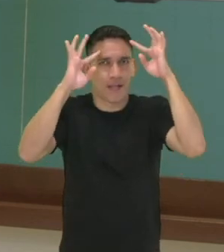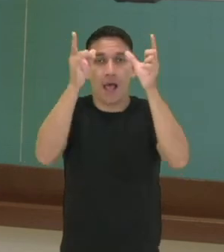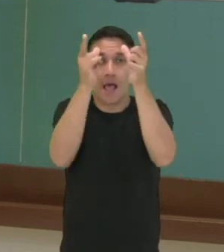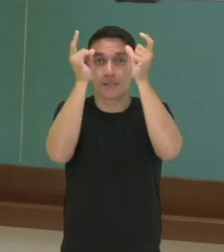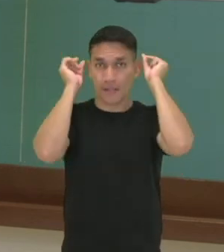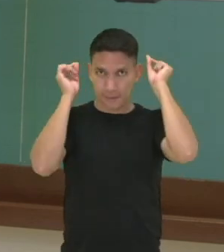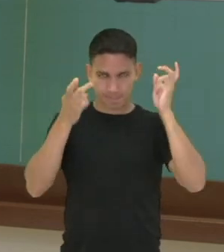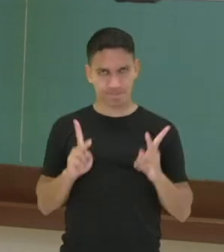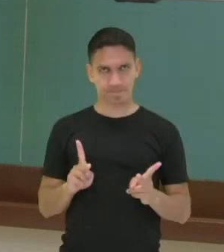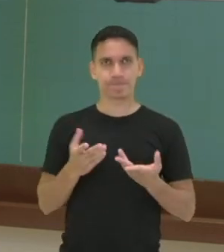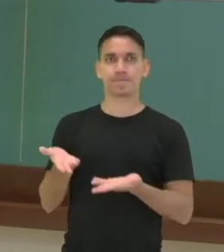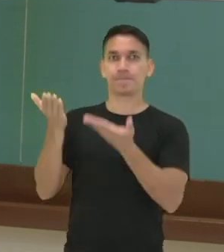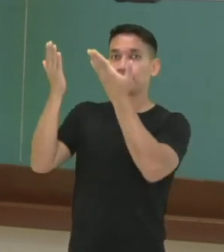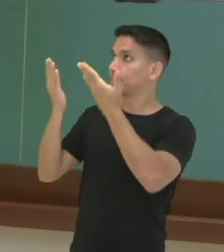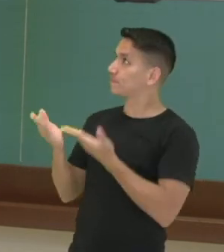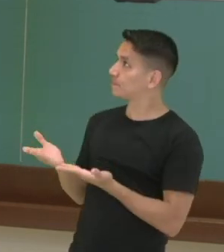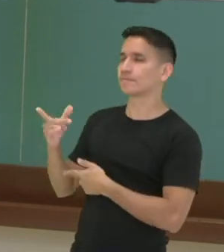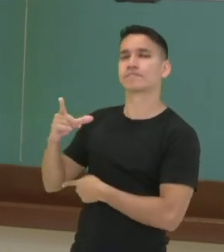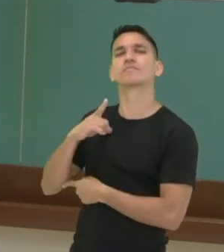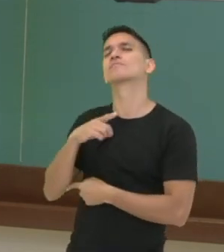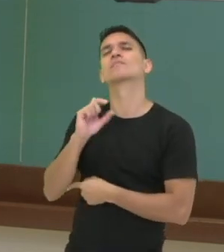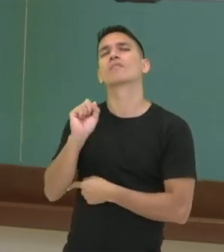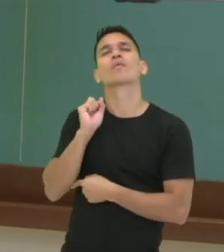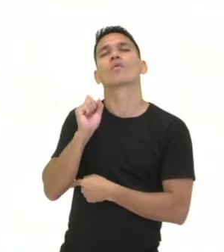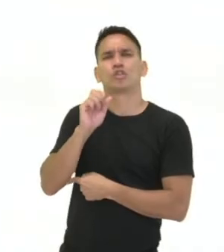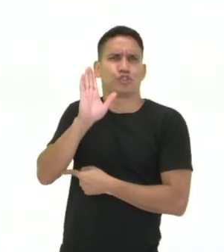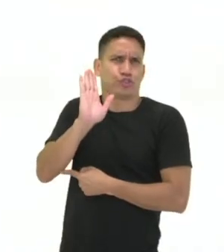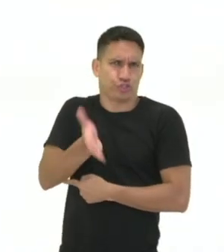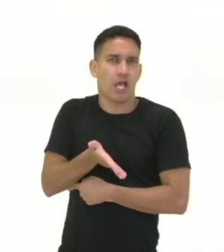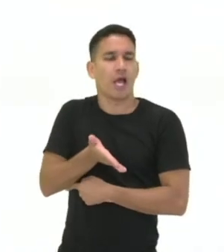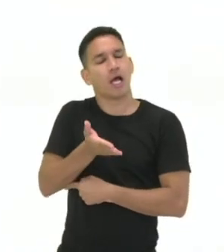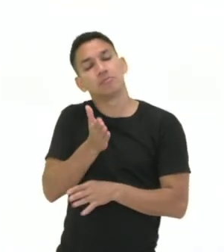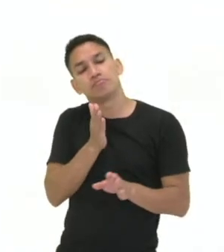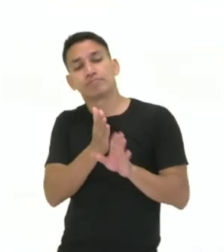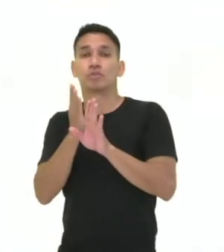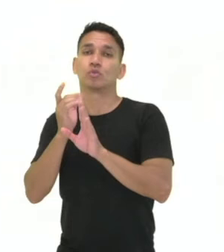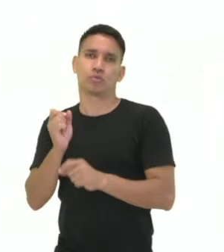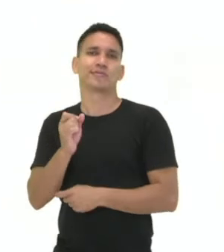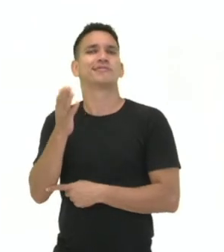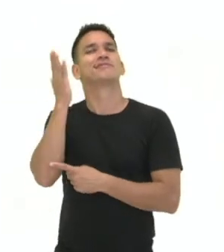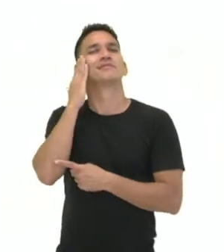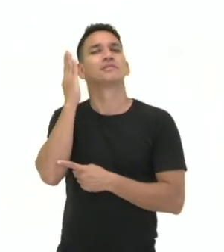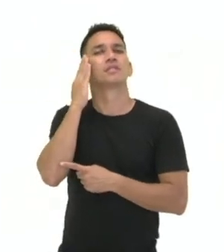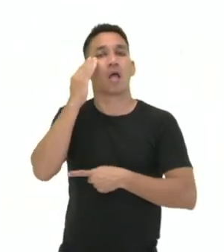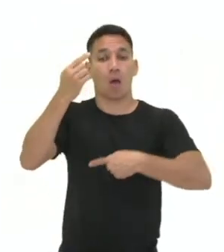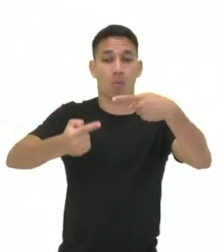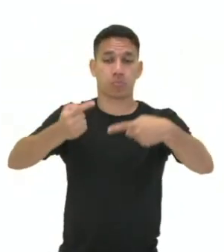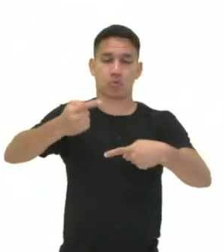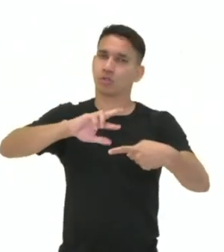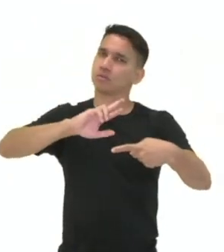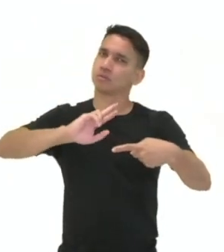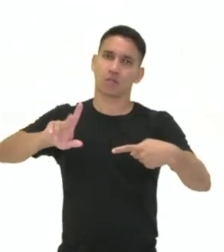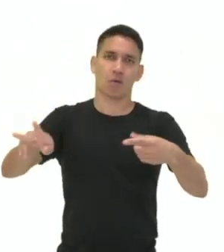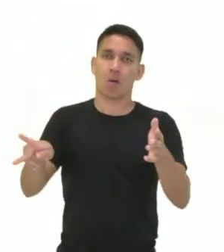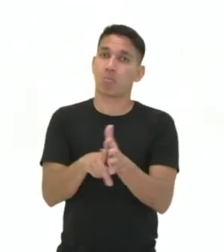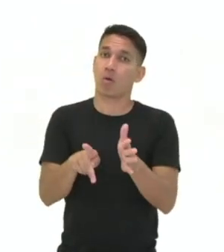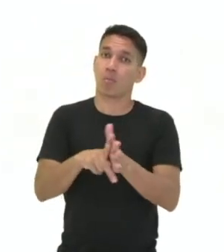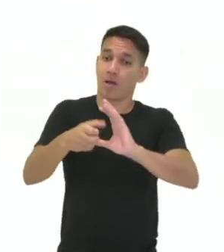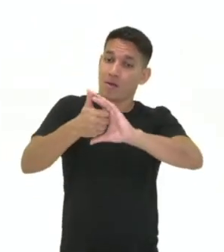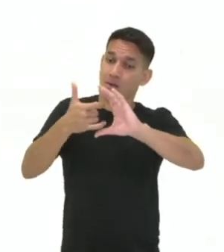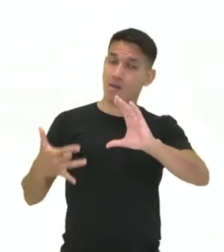nos gregos, né? Os gregos já haviam reconhecido que a política não é característica de uma